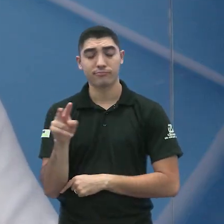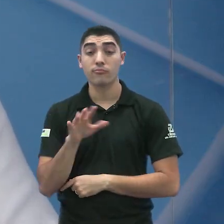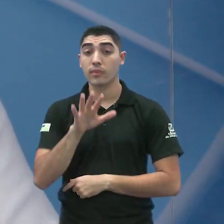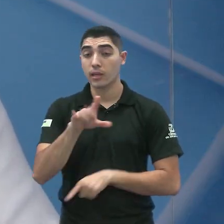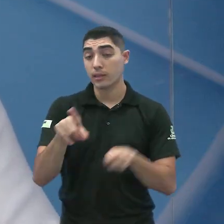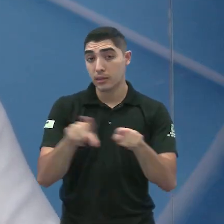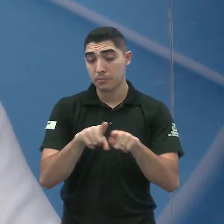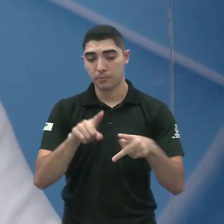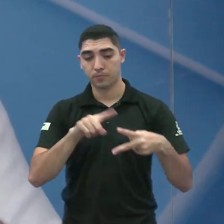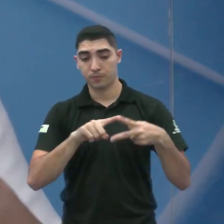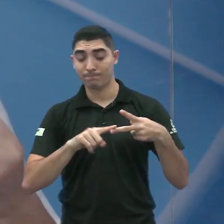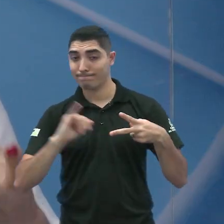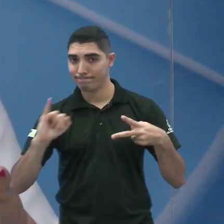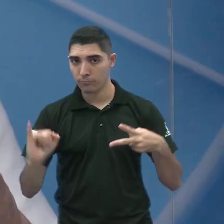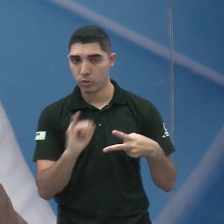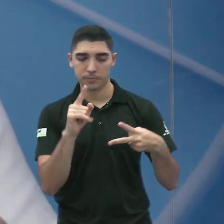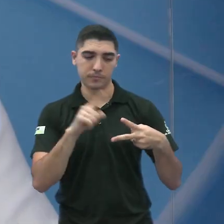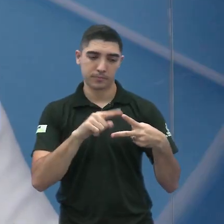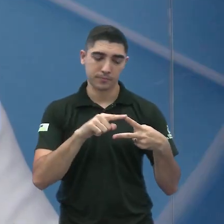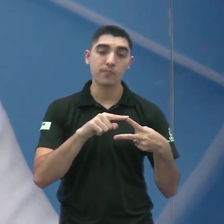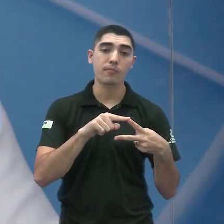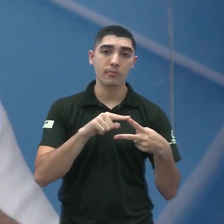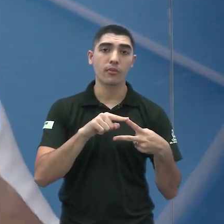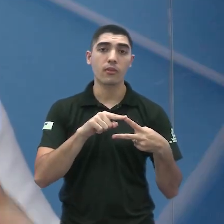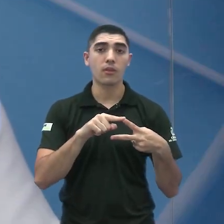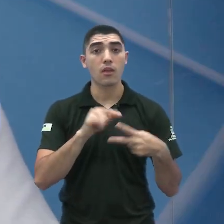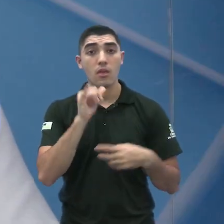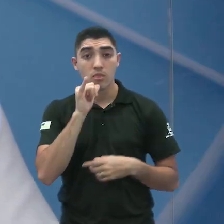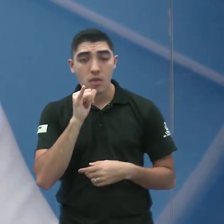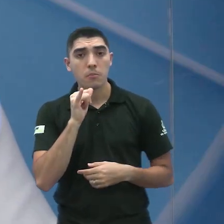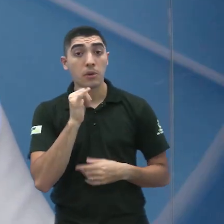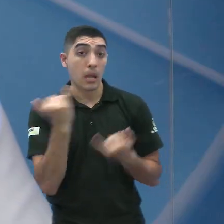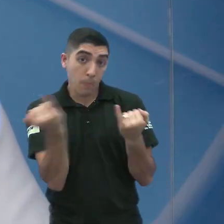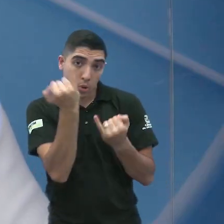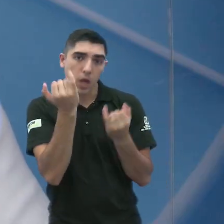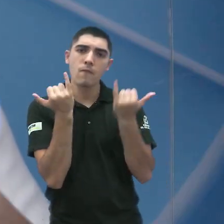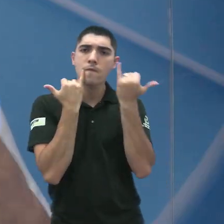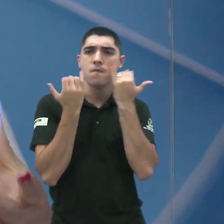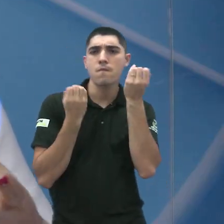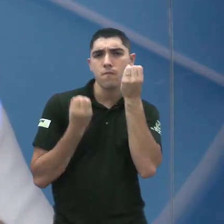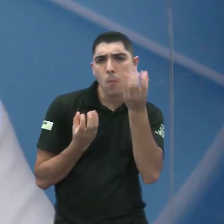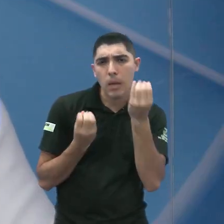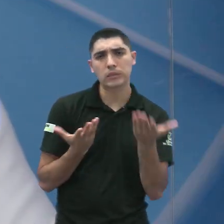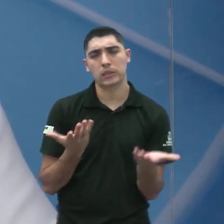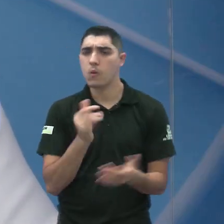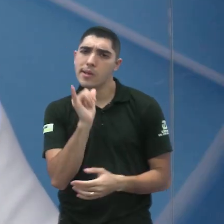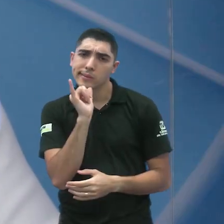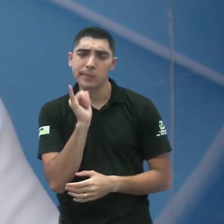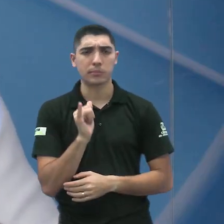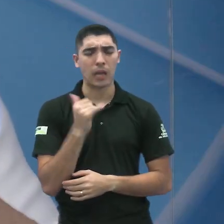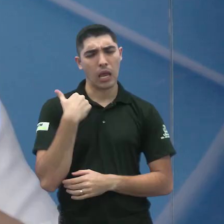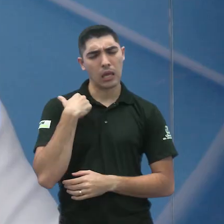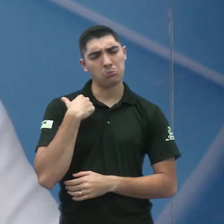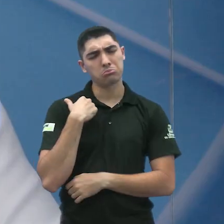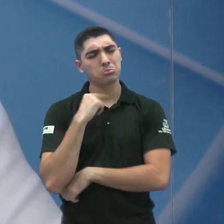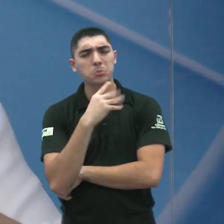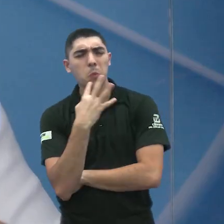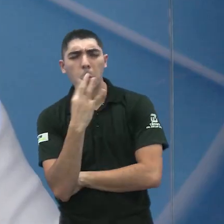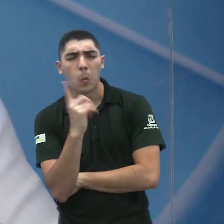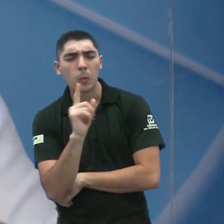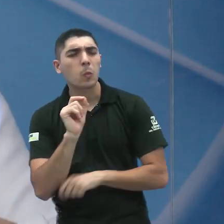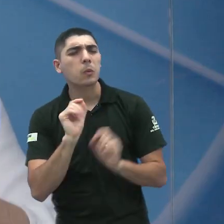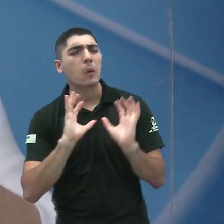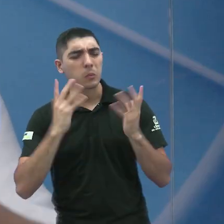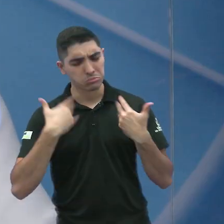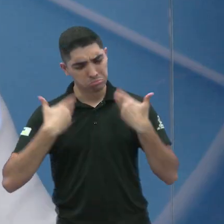são importantes. Por um lado, isso dissemina informação. Então, a pessoa que às vezes não entende o que está acontecendo com